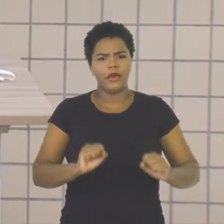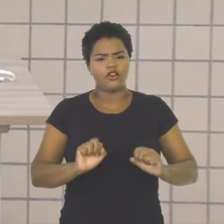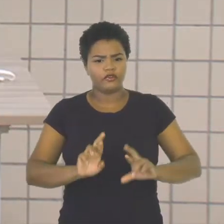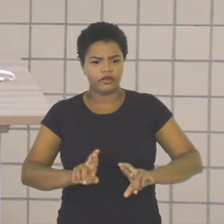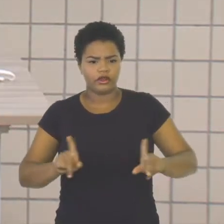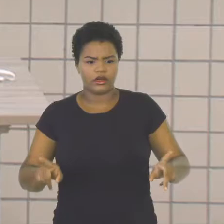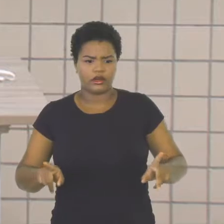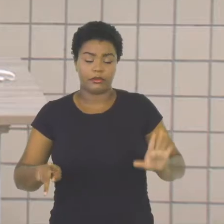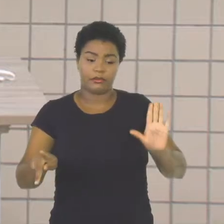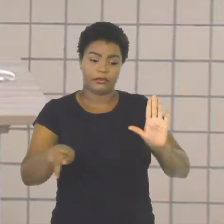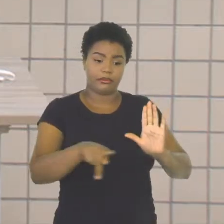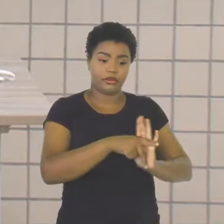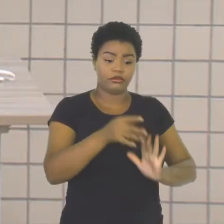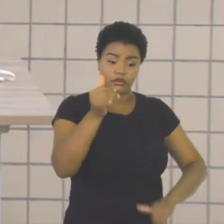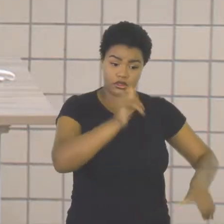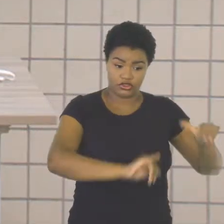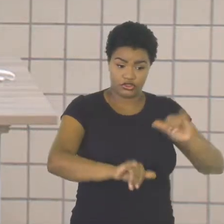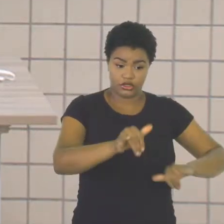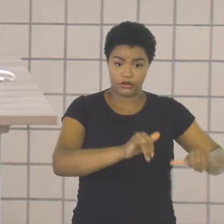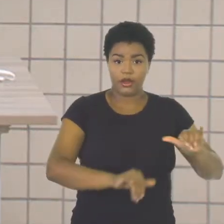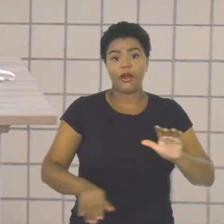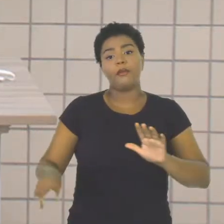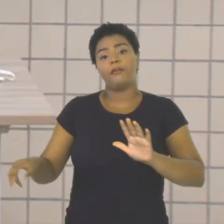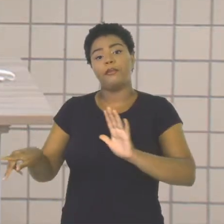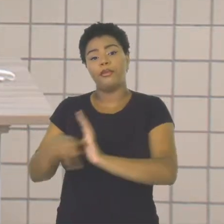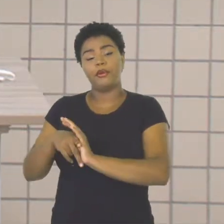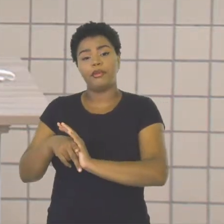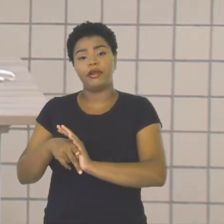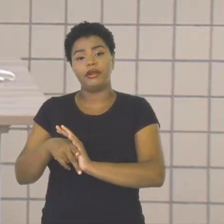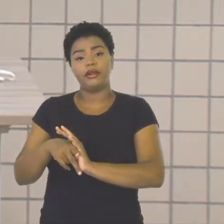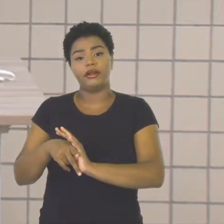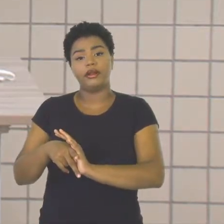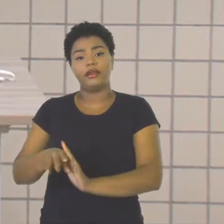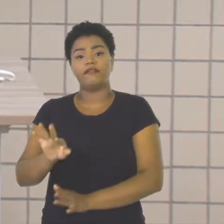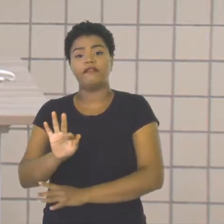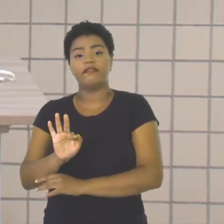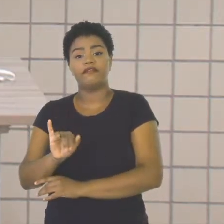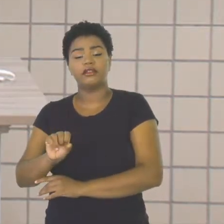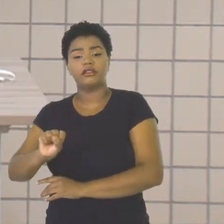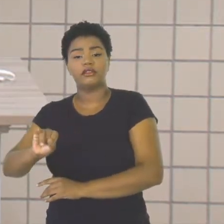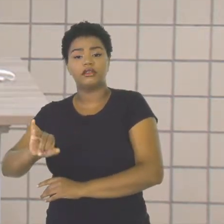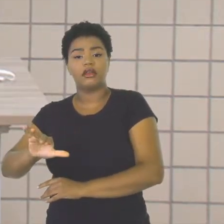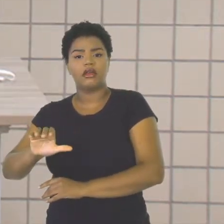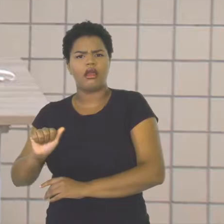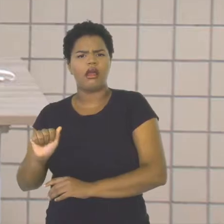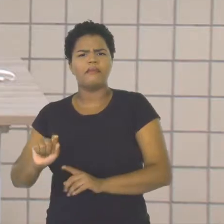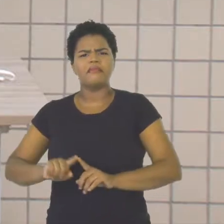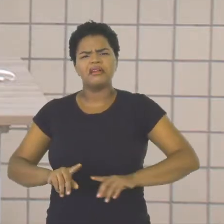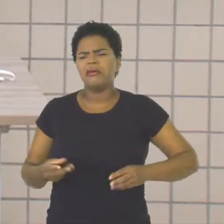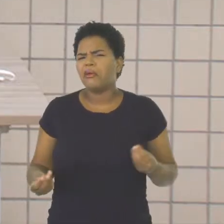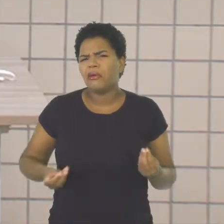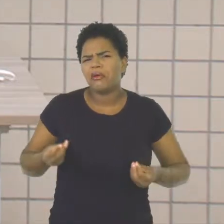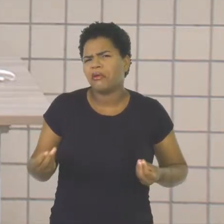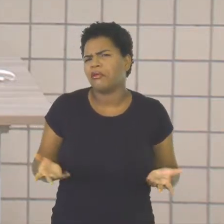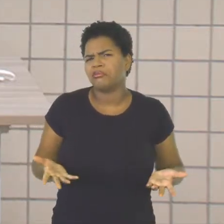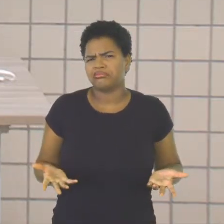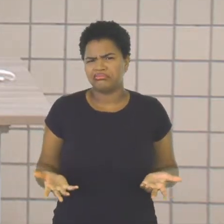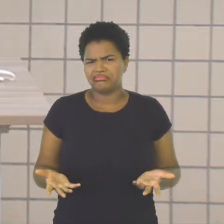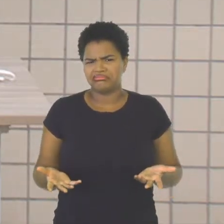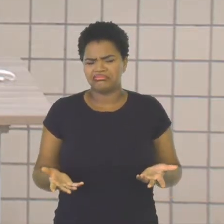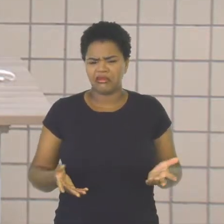entre propriedades químicas e propriedades físicas. Mas como assim, professora, propriedades